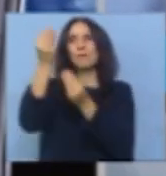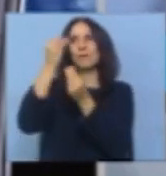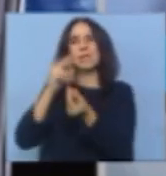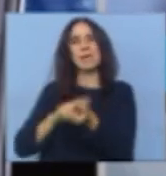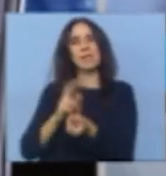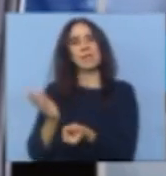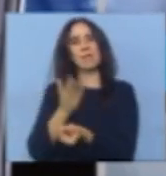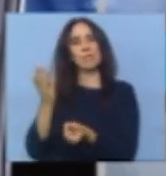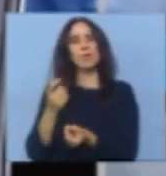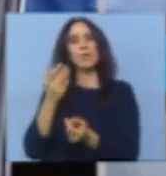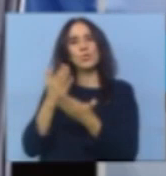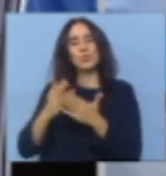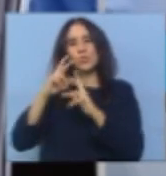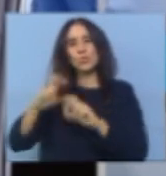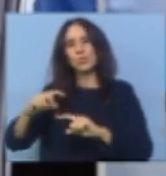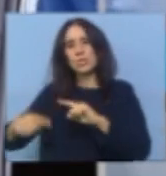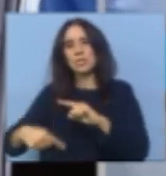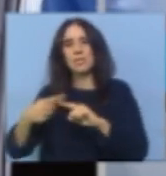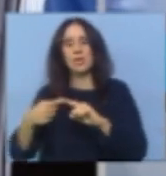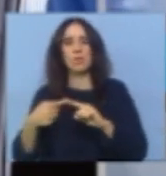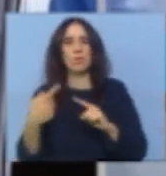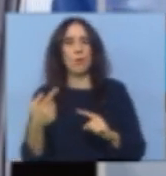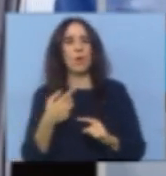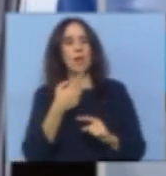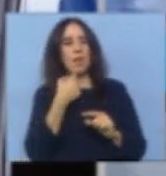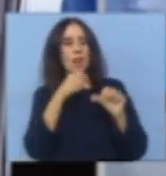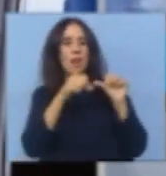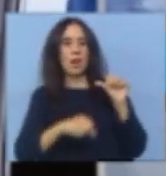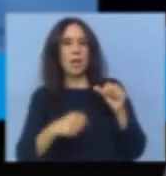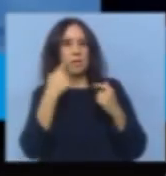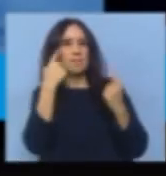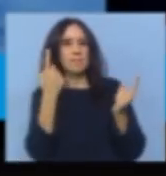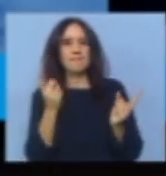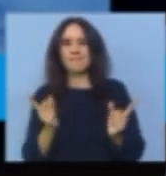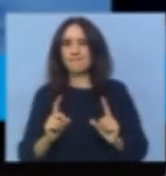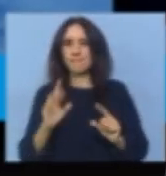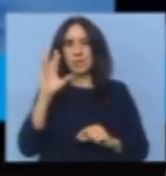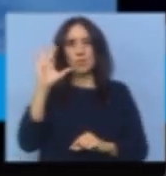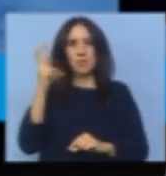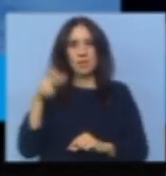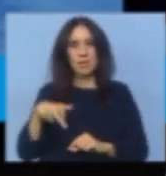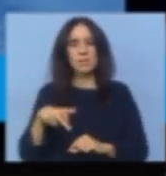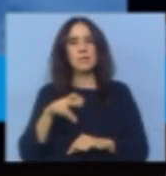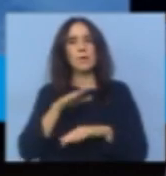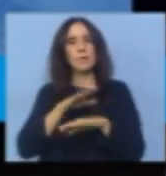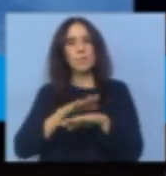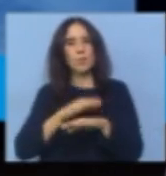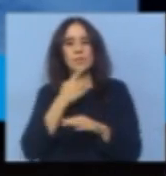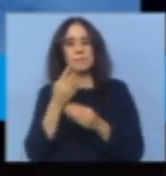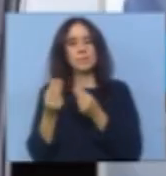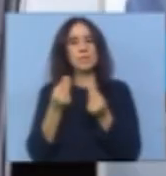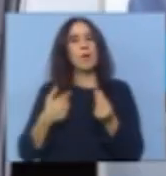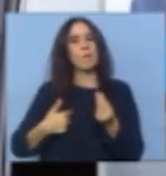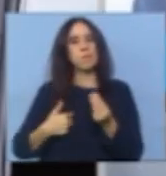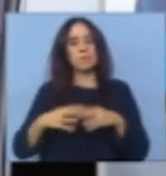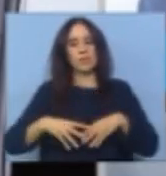um ciclo de estudos, de uma apresentação verbal. Ela acontece por esta percepção do que é a obra